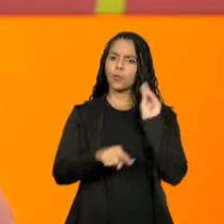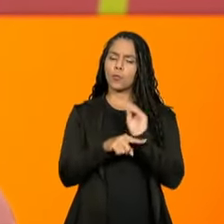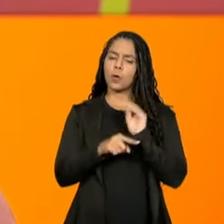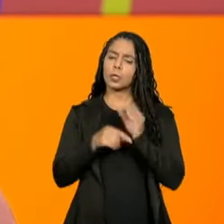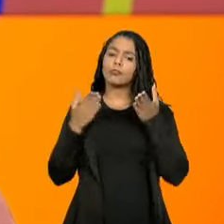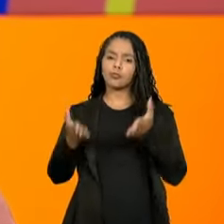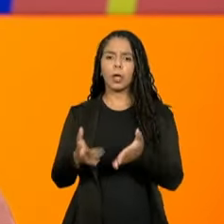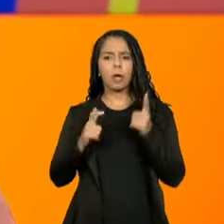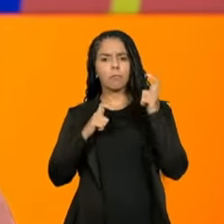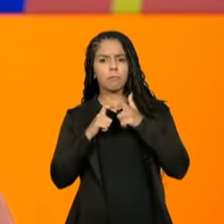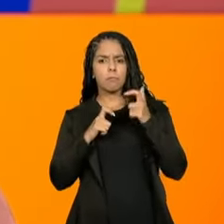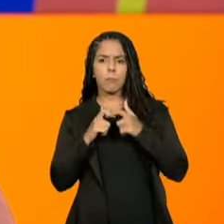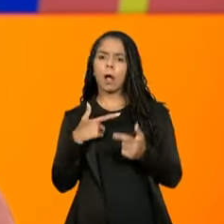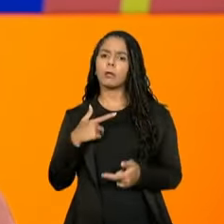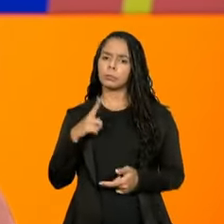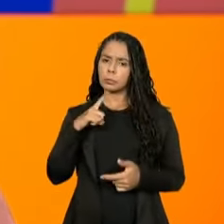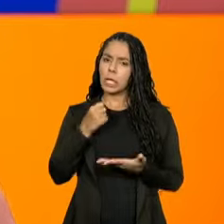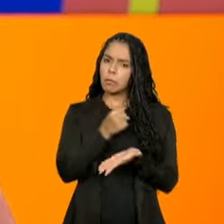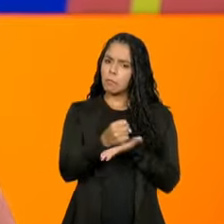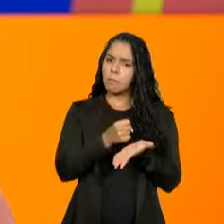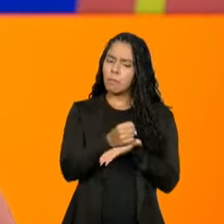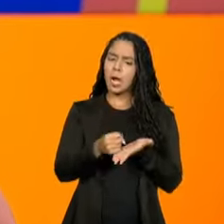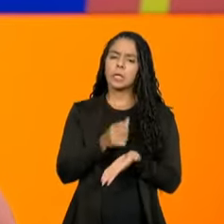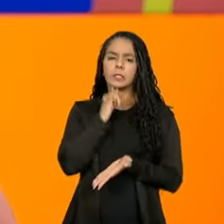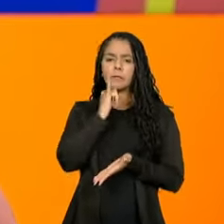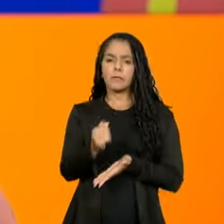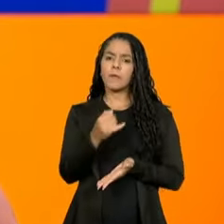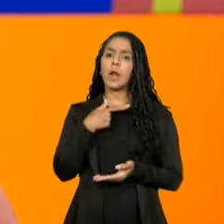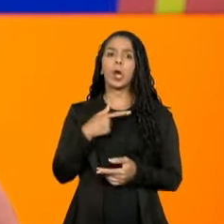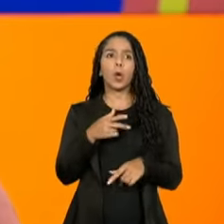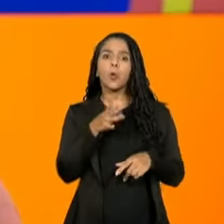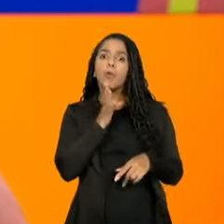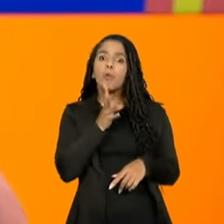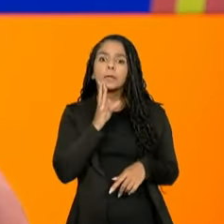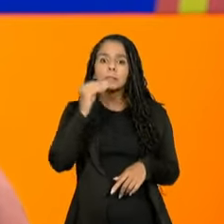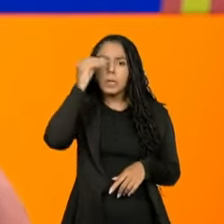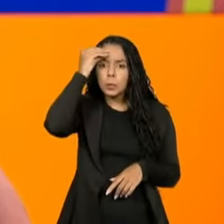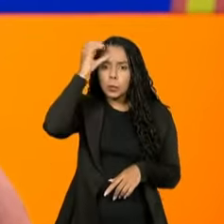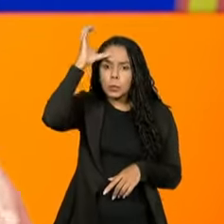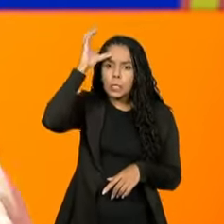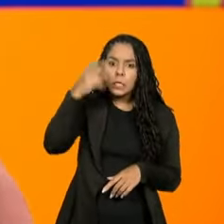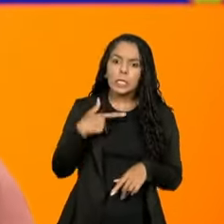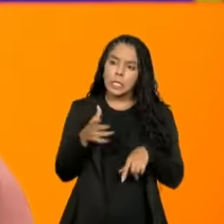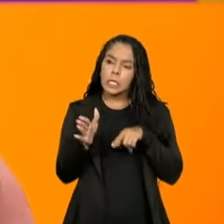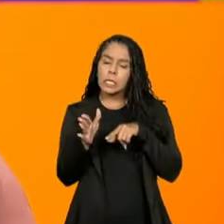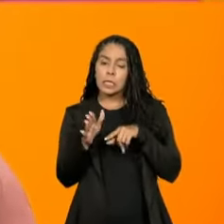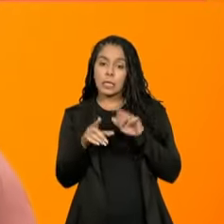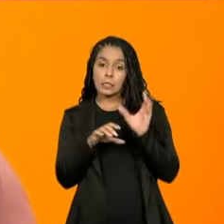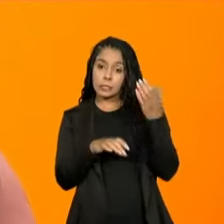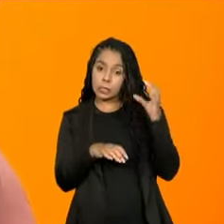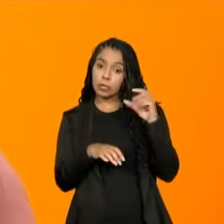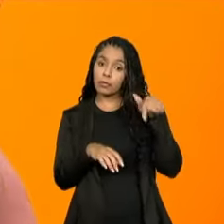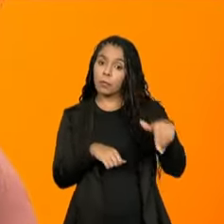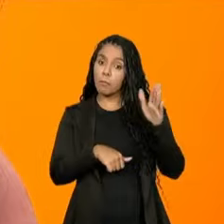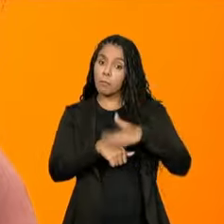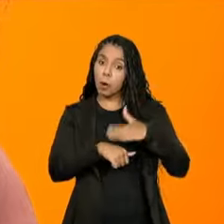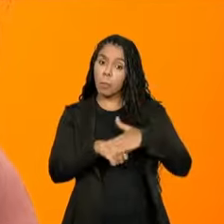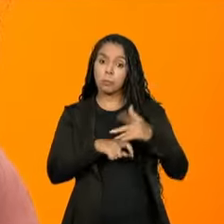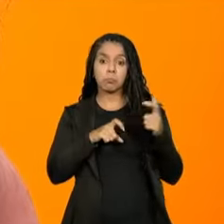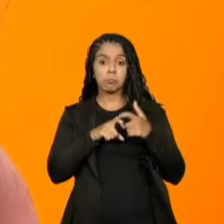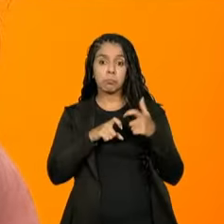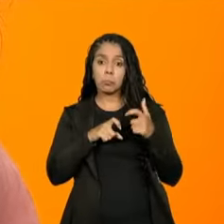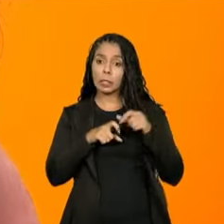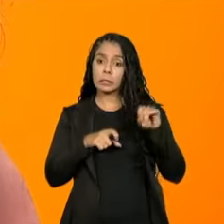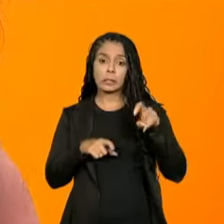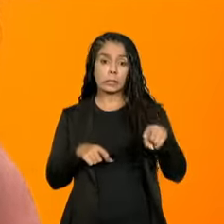consulta médica bem respaldado, com pavimento científico, para fazer questionamentos que, às vezes, o próprio médico se